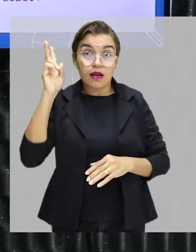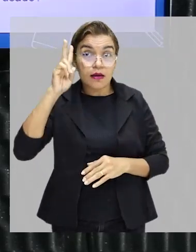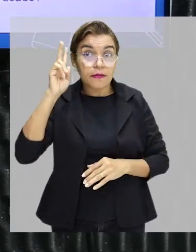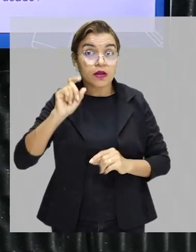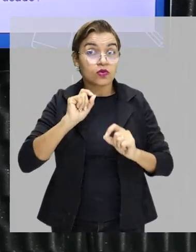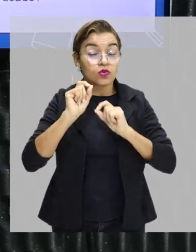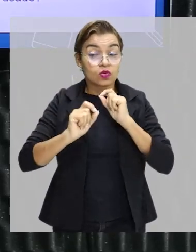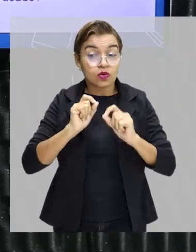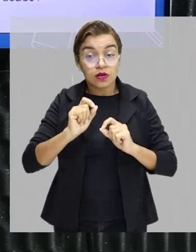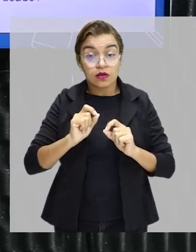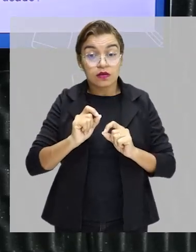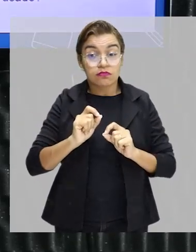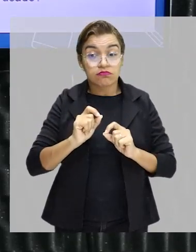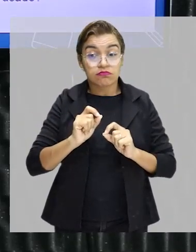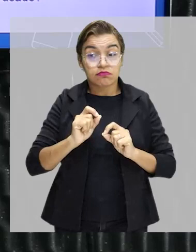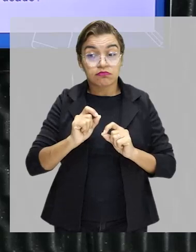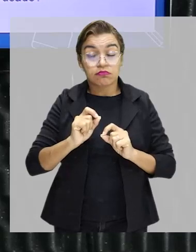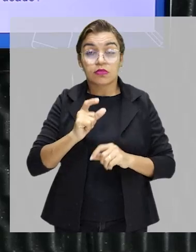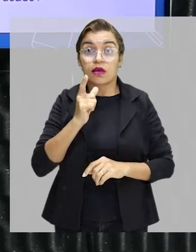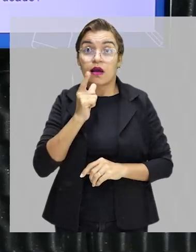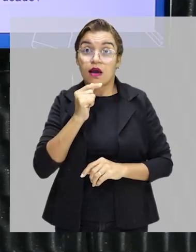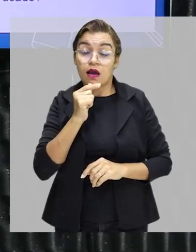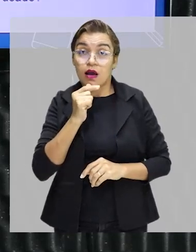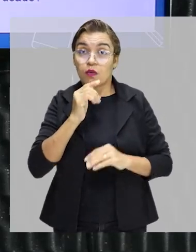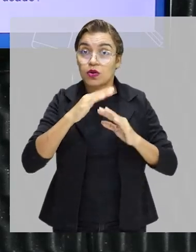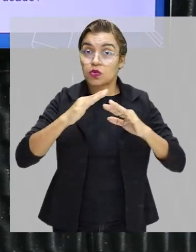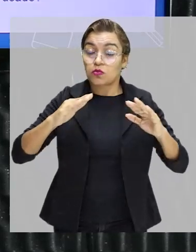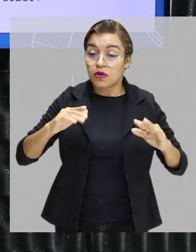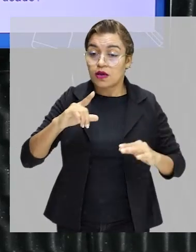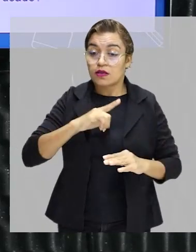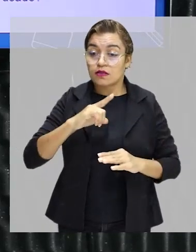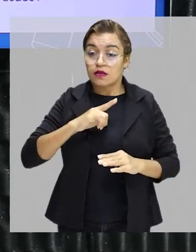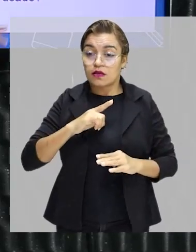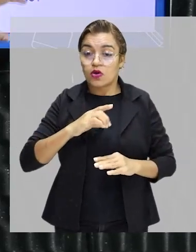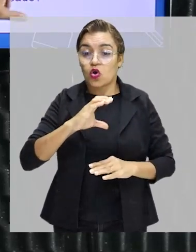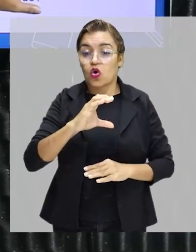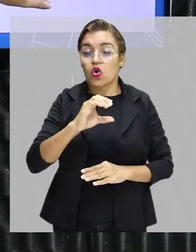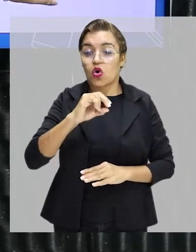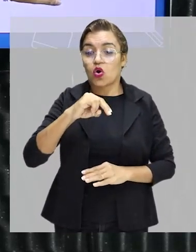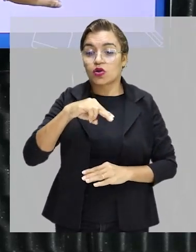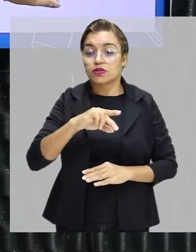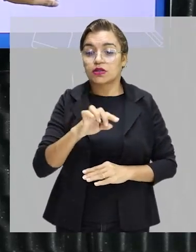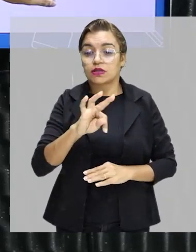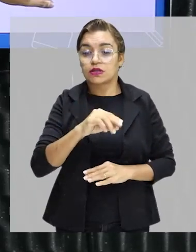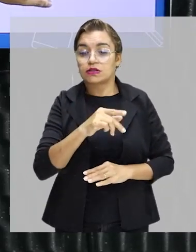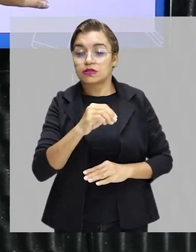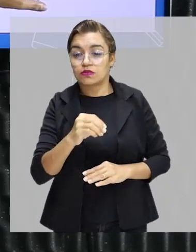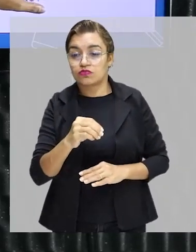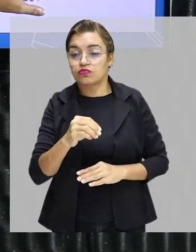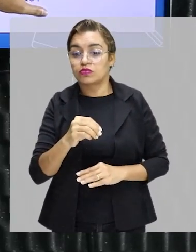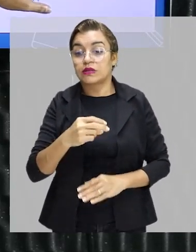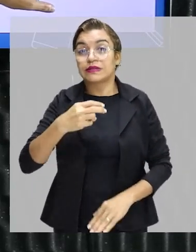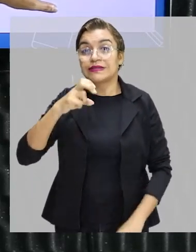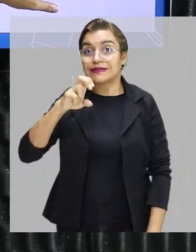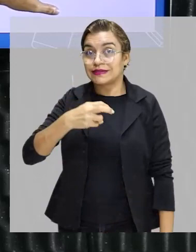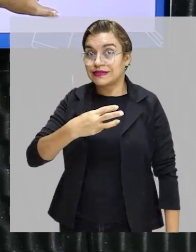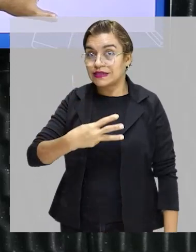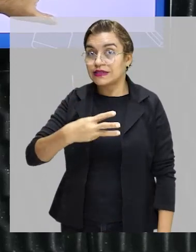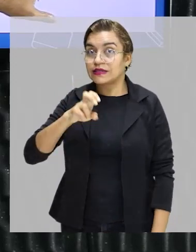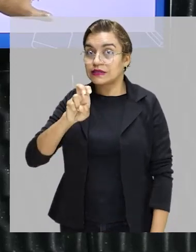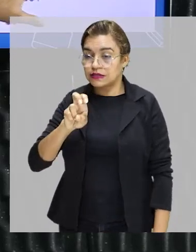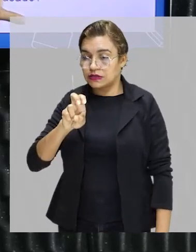vale 35 gramas por litro, ok? Então, devemos diminuir a concentração